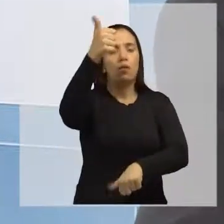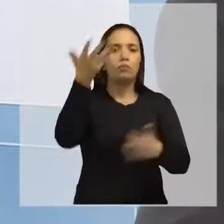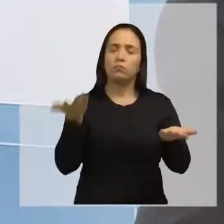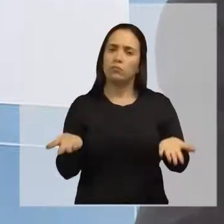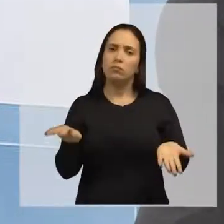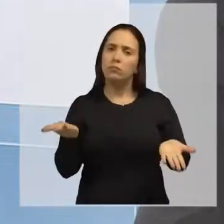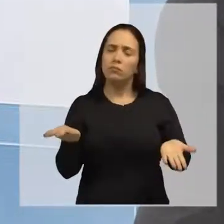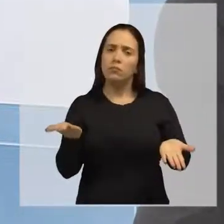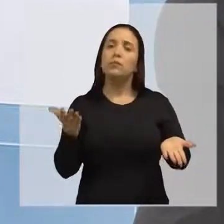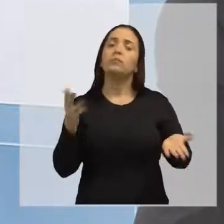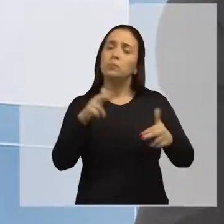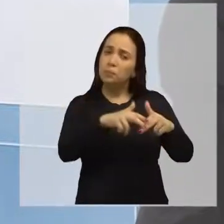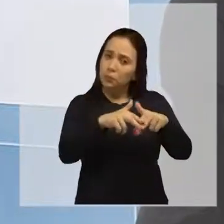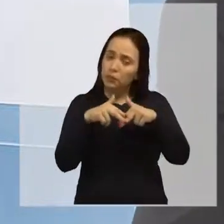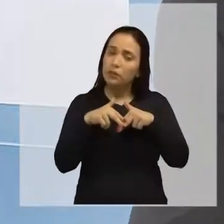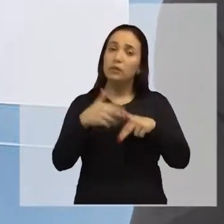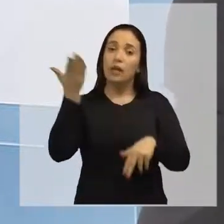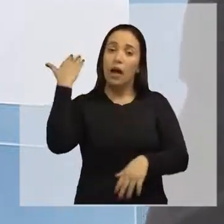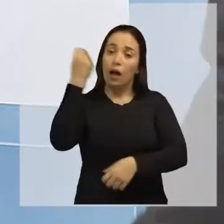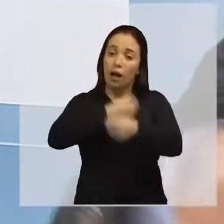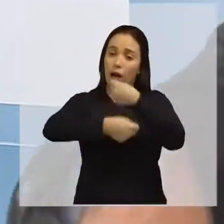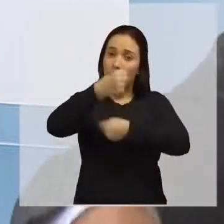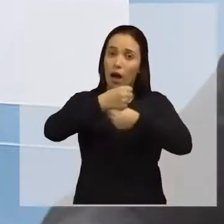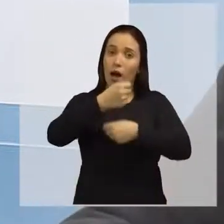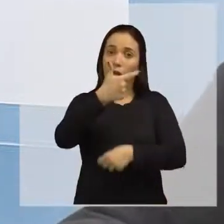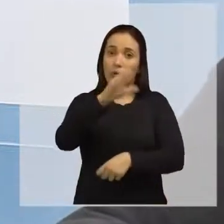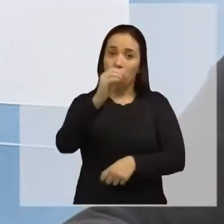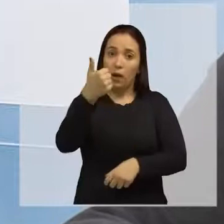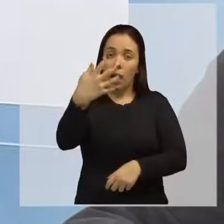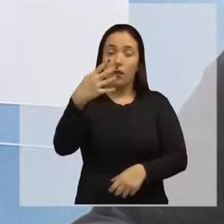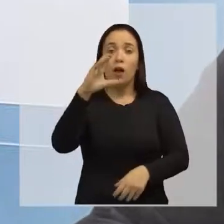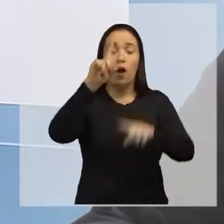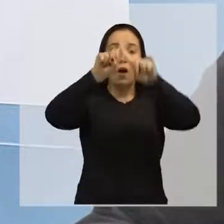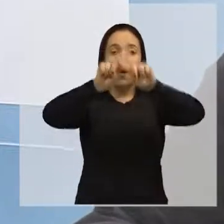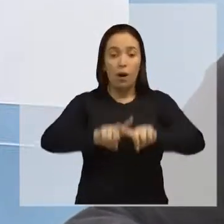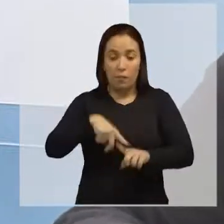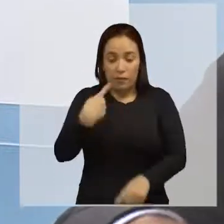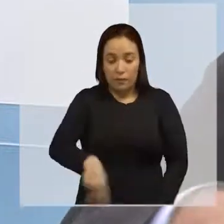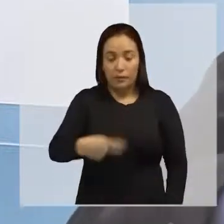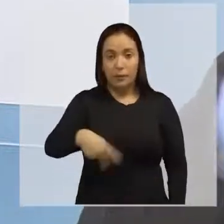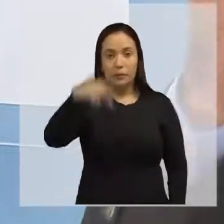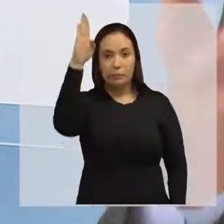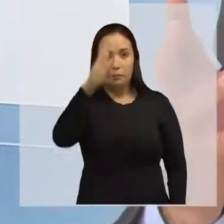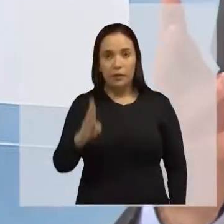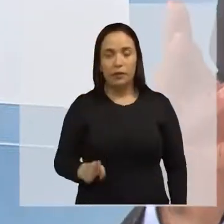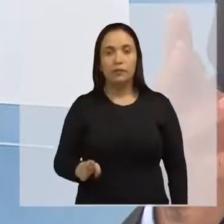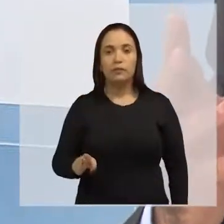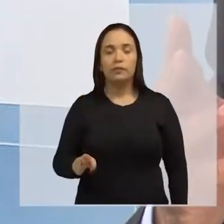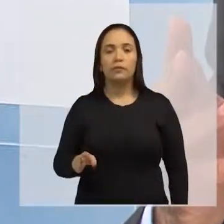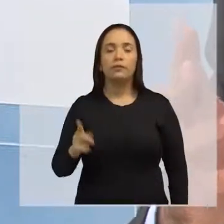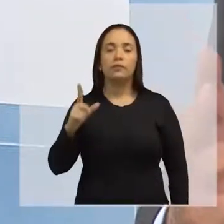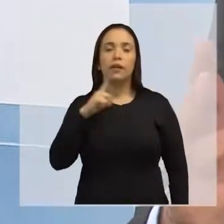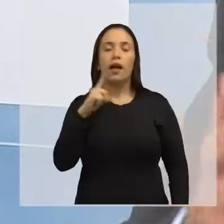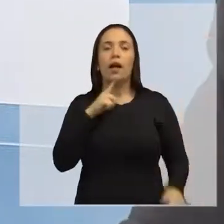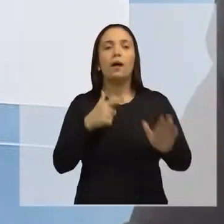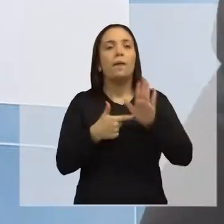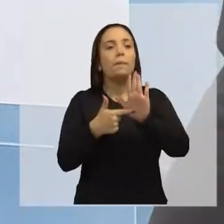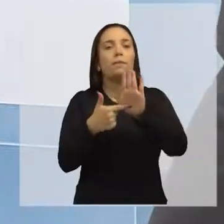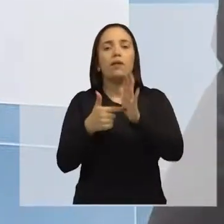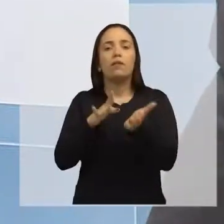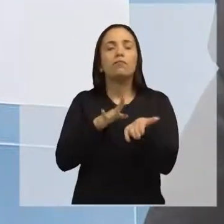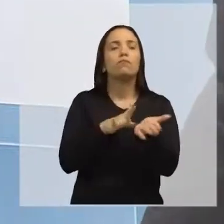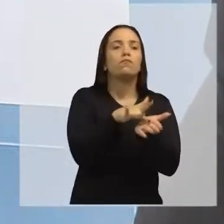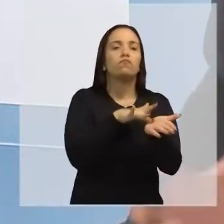em relação na Copa 2014, que a Copa era aqui e o Brasil vinha de uma grande mentira, que era um país